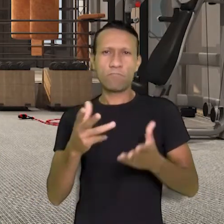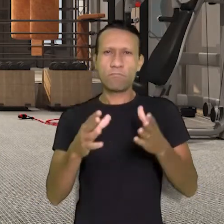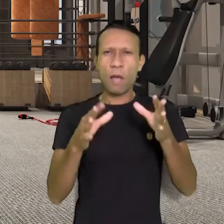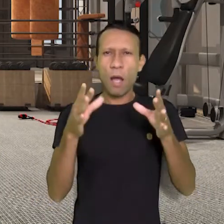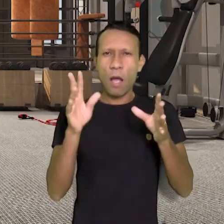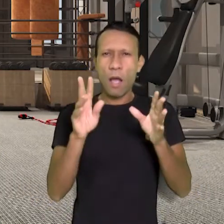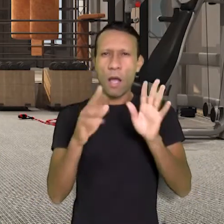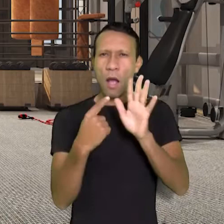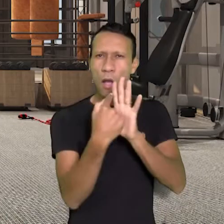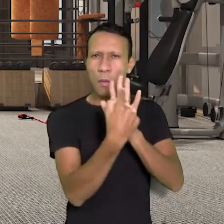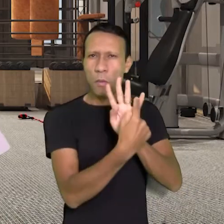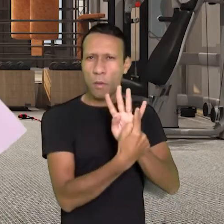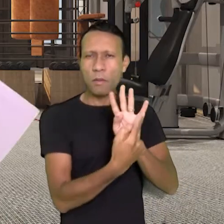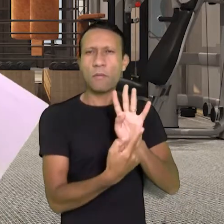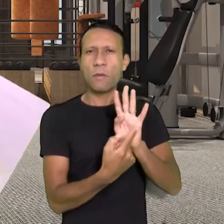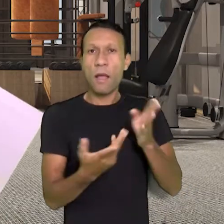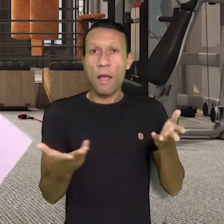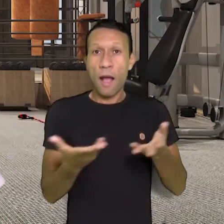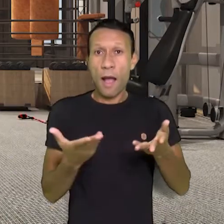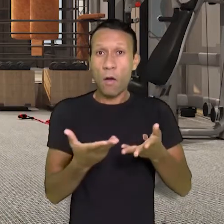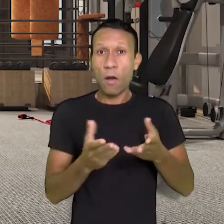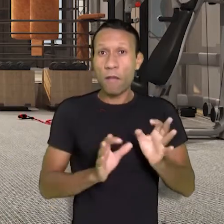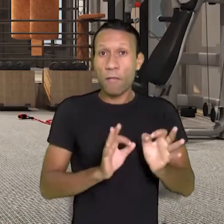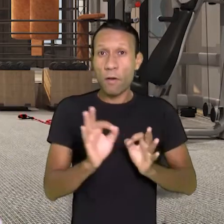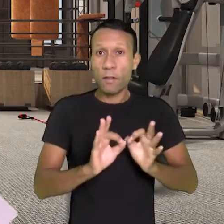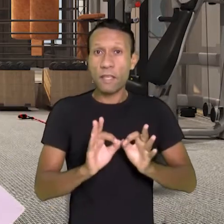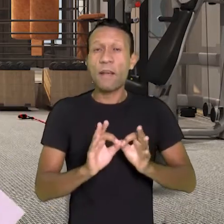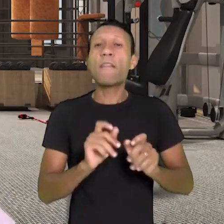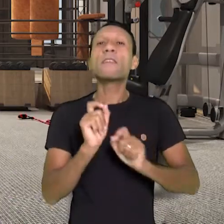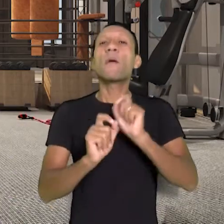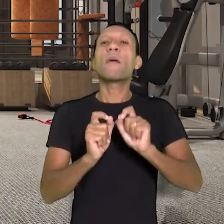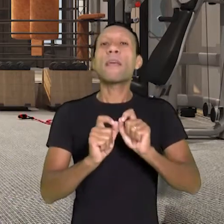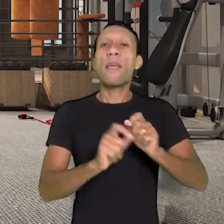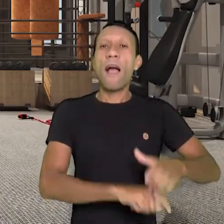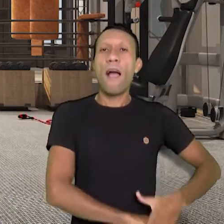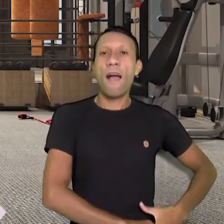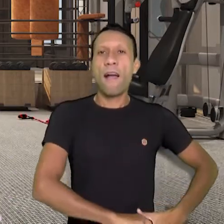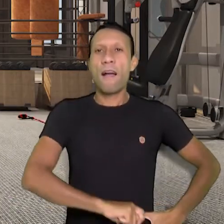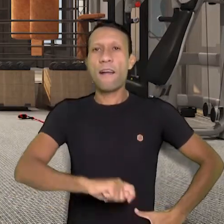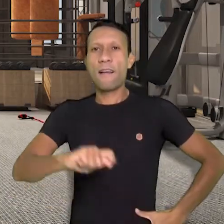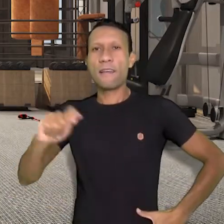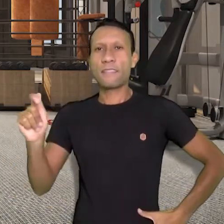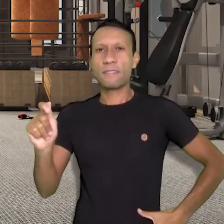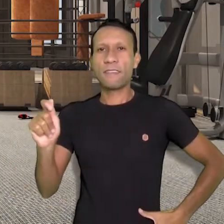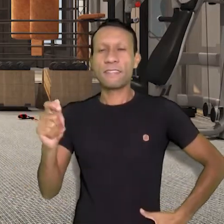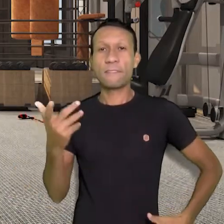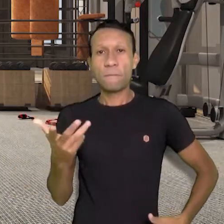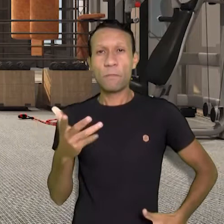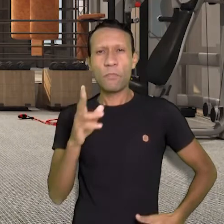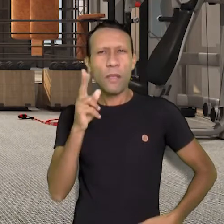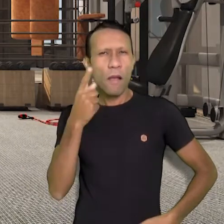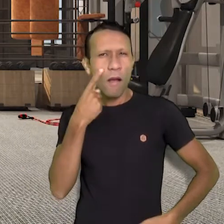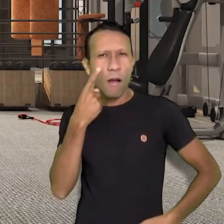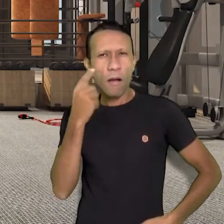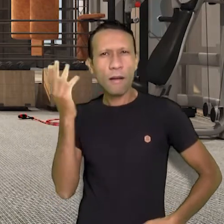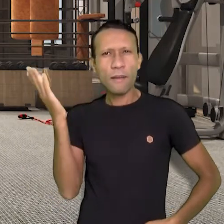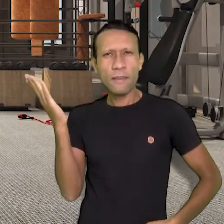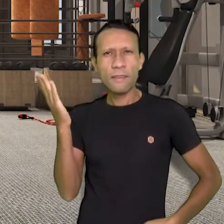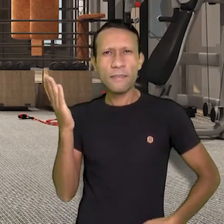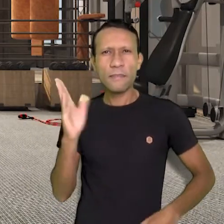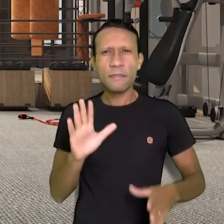coladinho as quatro folhas e agora ela vai montar a espada e veja que ela vai dobrando